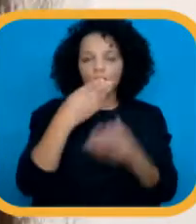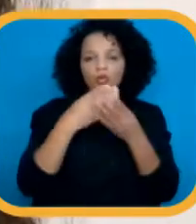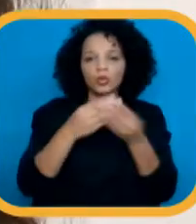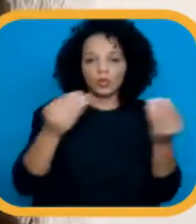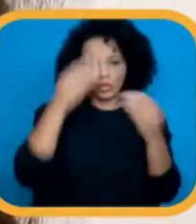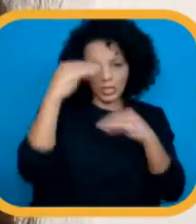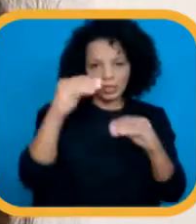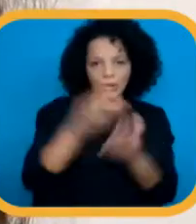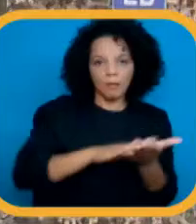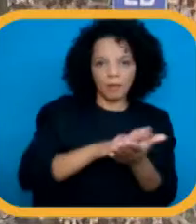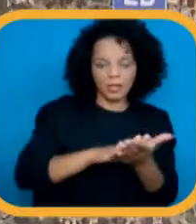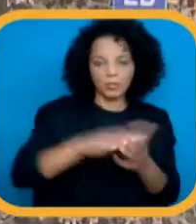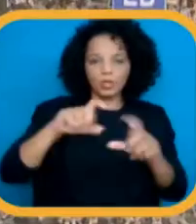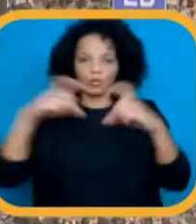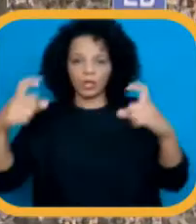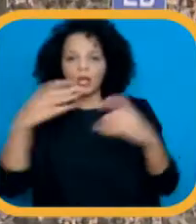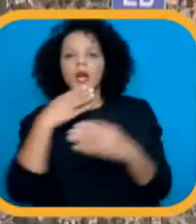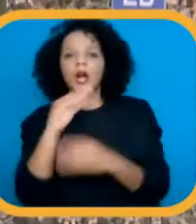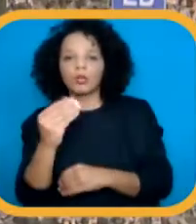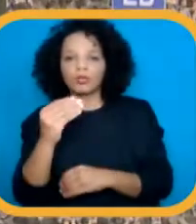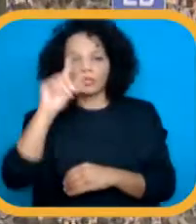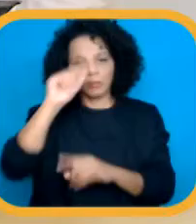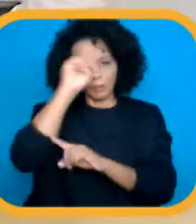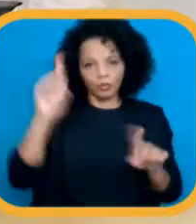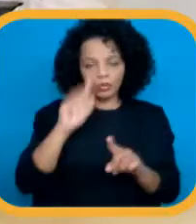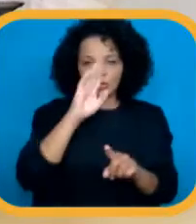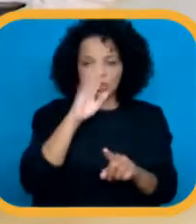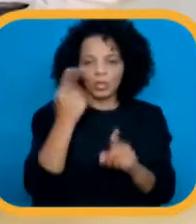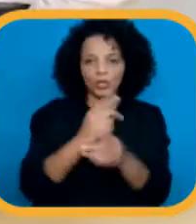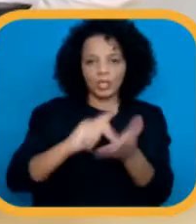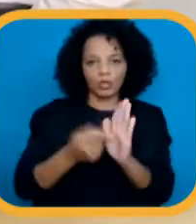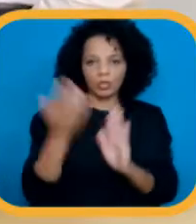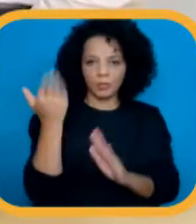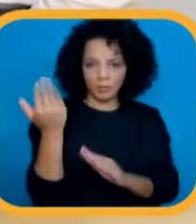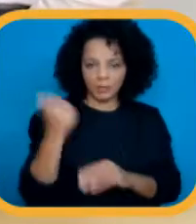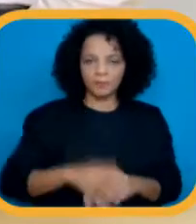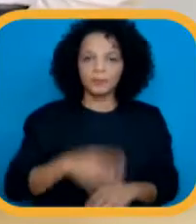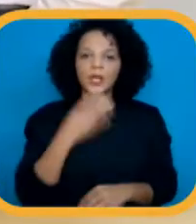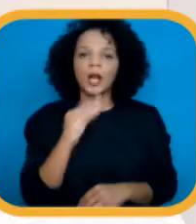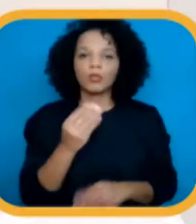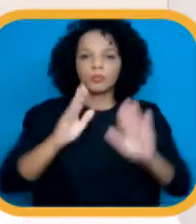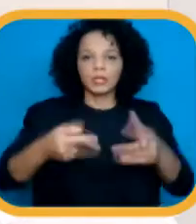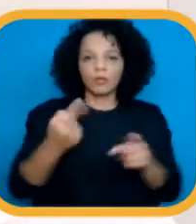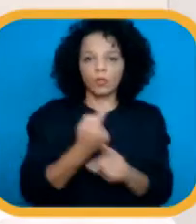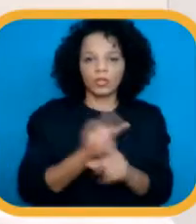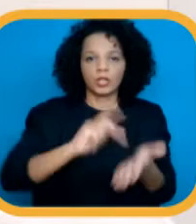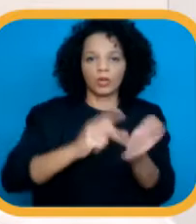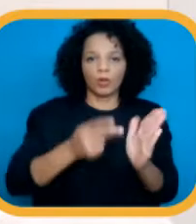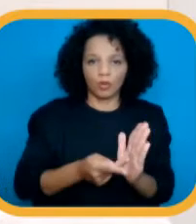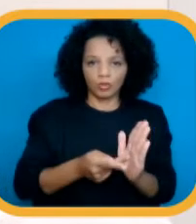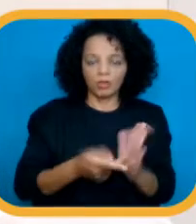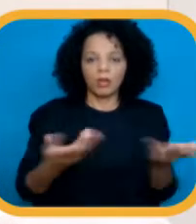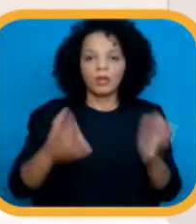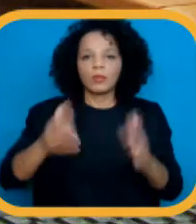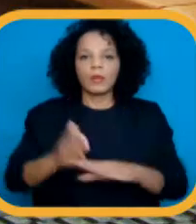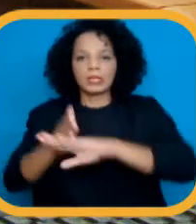para o ensino básico e secundário. Identificou alunos e professores sem os meios tecnológicos necessários. Os alunos que precisavam de